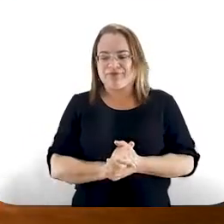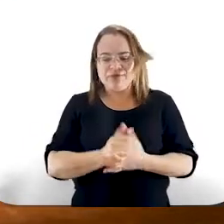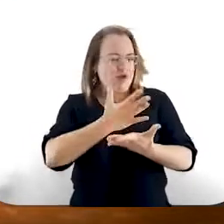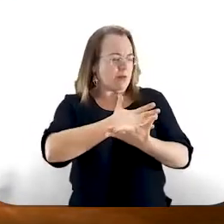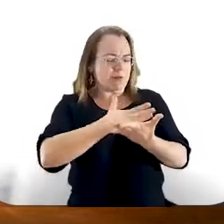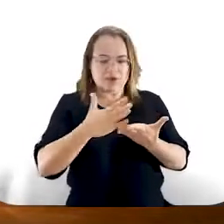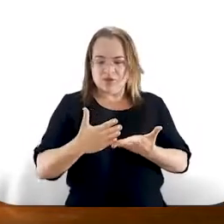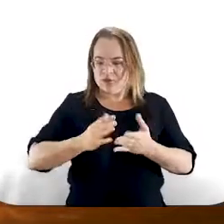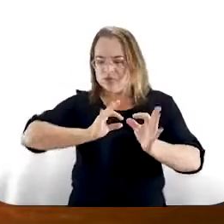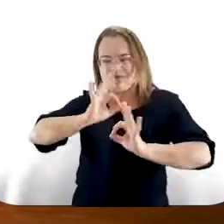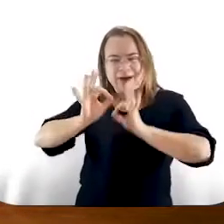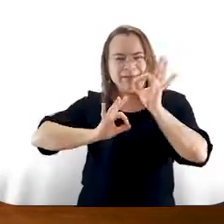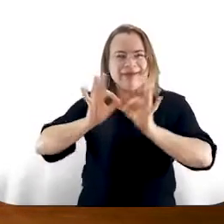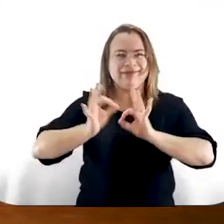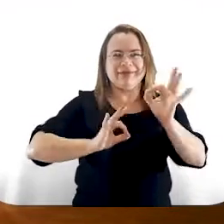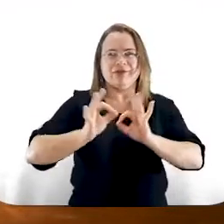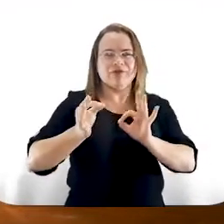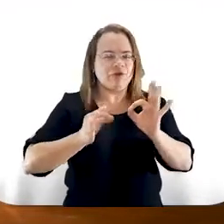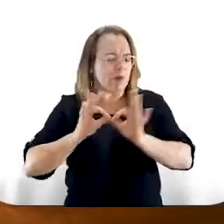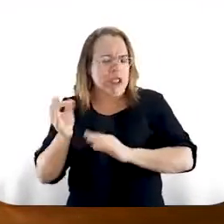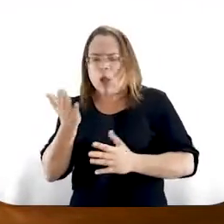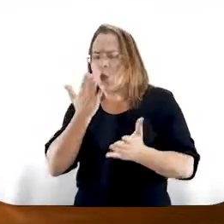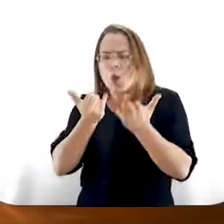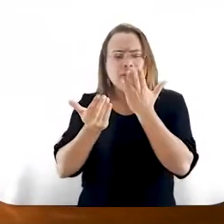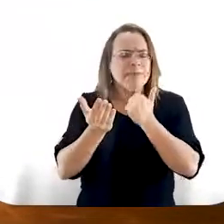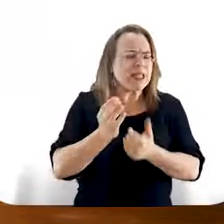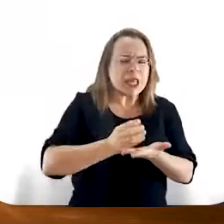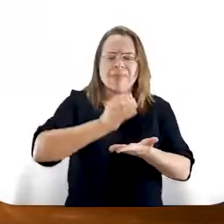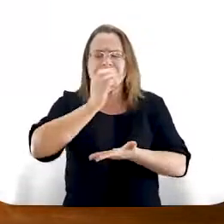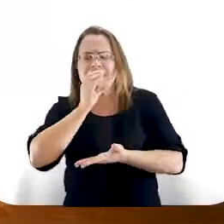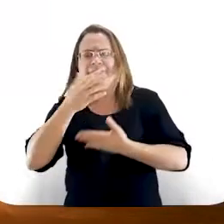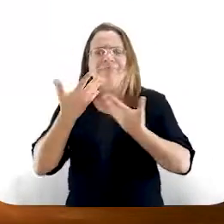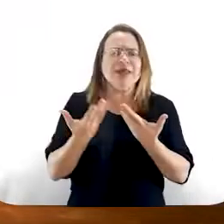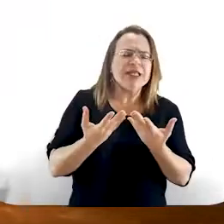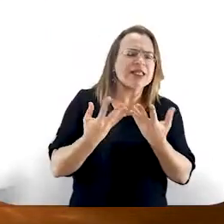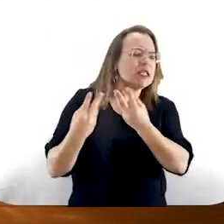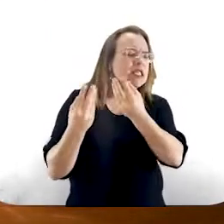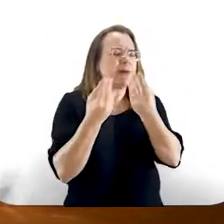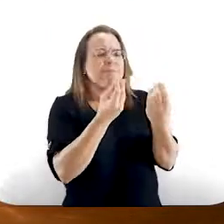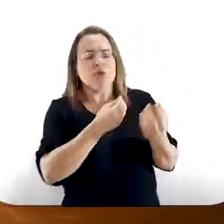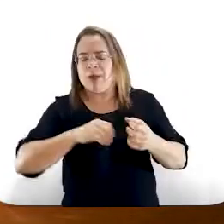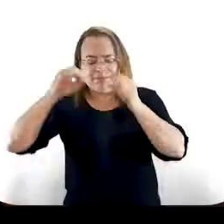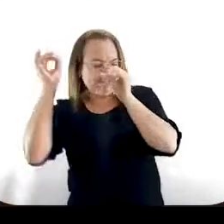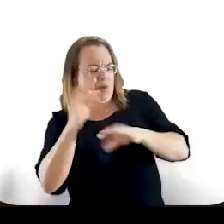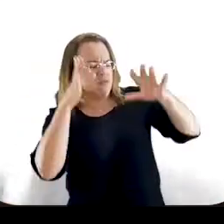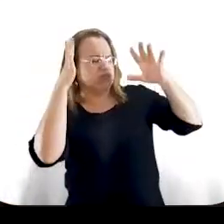Começou-se então os preparativos para lá e para cá. Eram comidas, eram bebidas, eram mágicos,